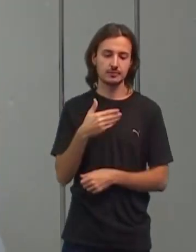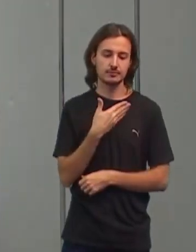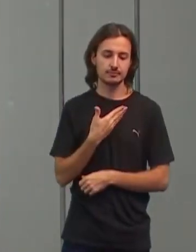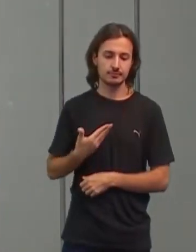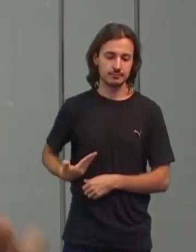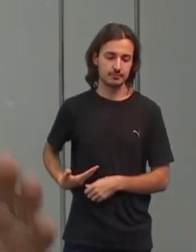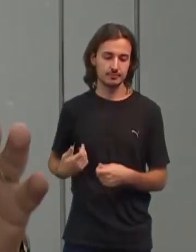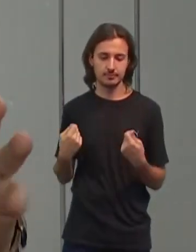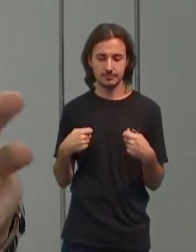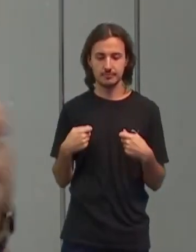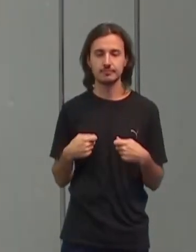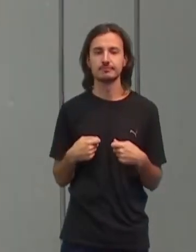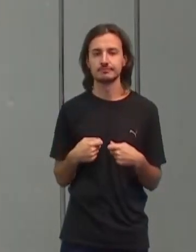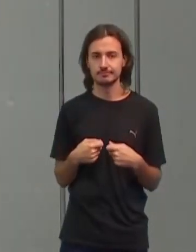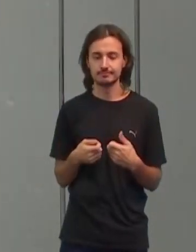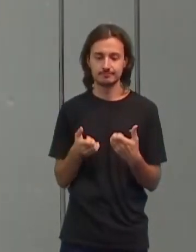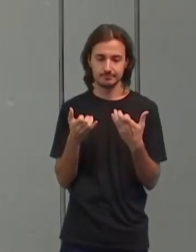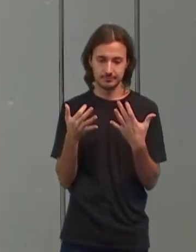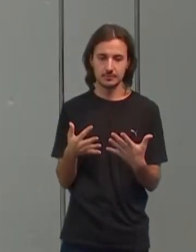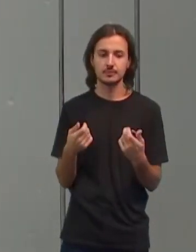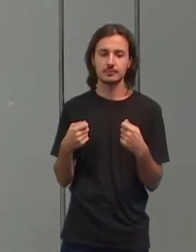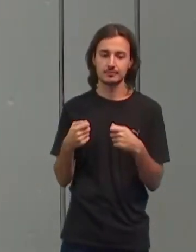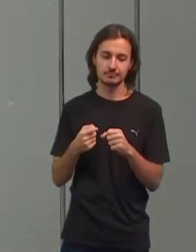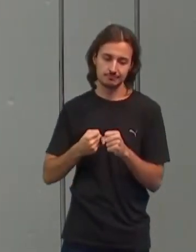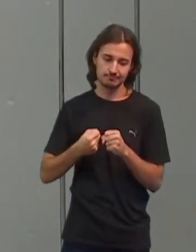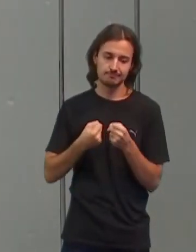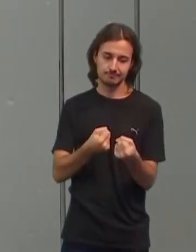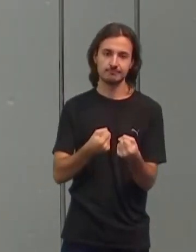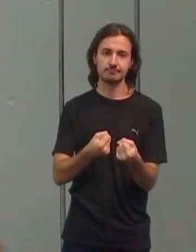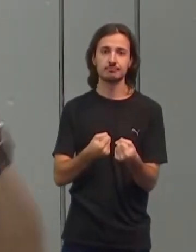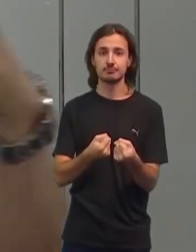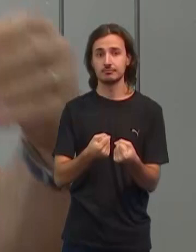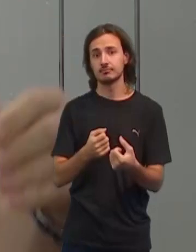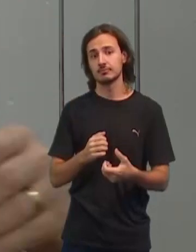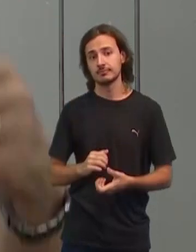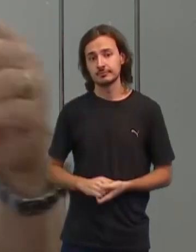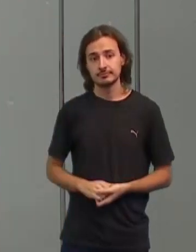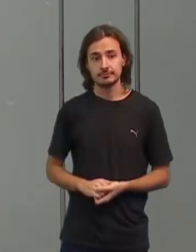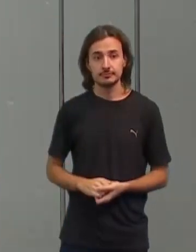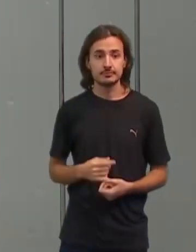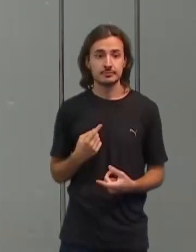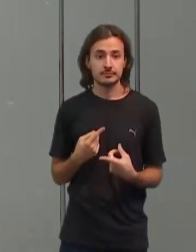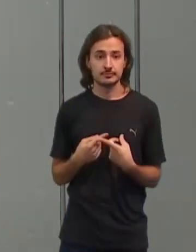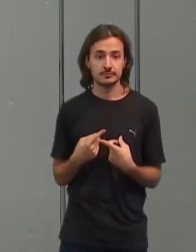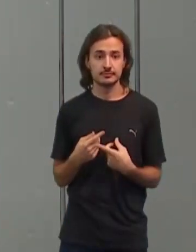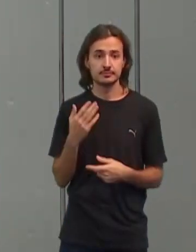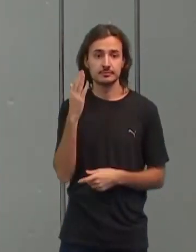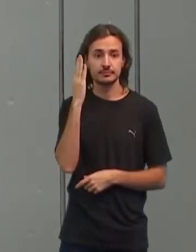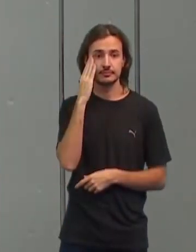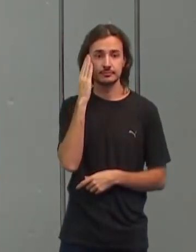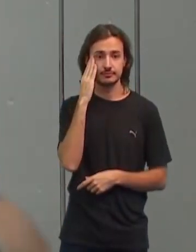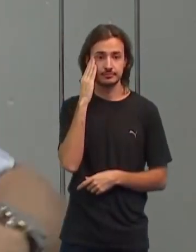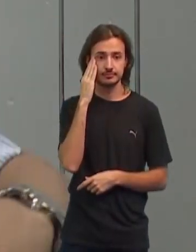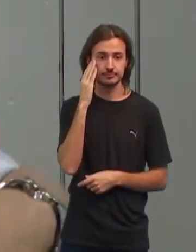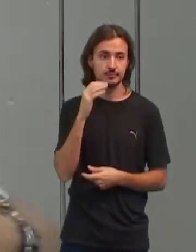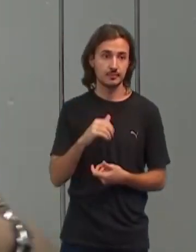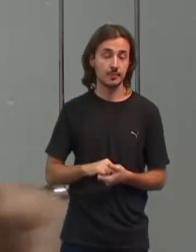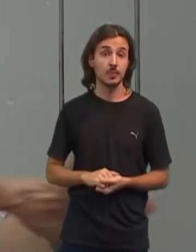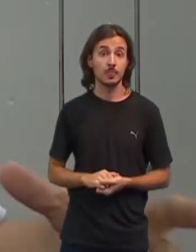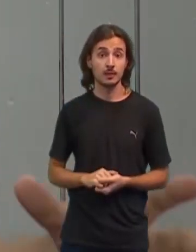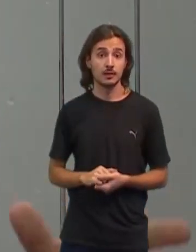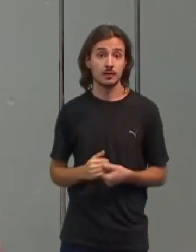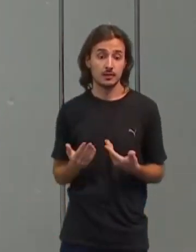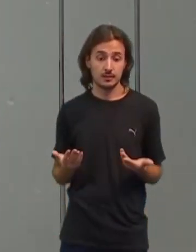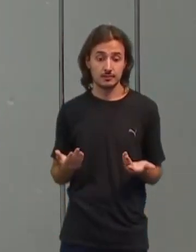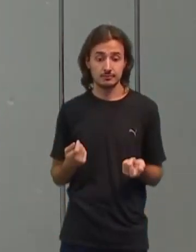governo e a fazemos aqui com... todo gosto, porque a gente vê que a administração está